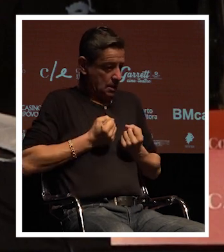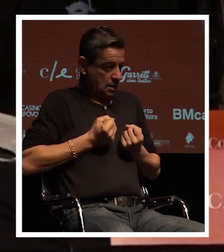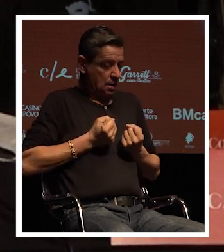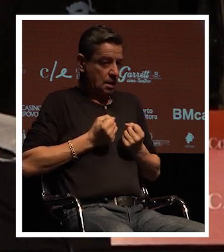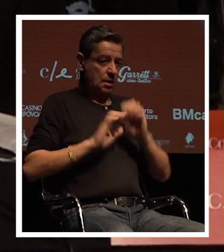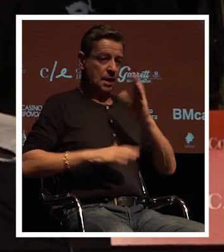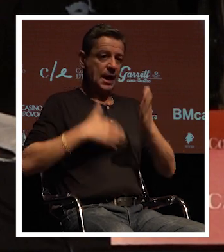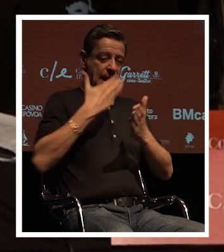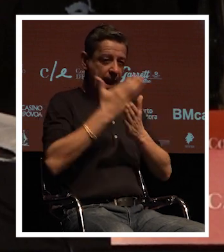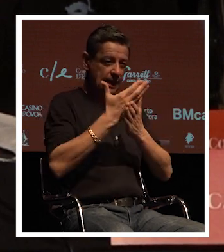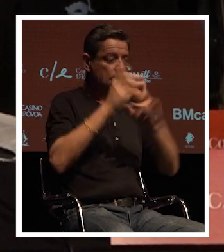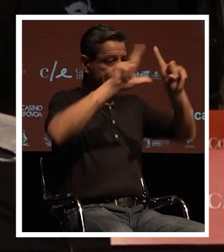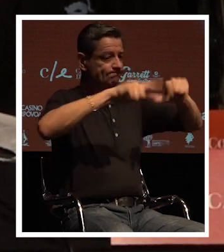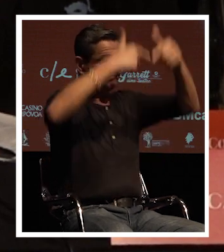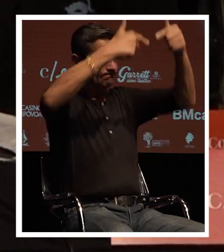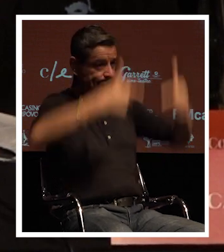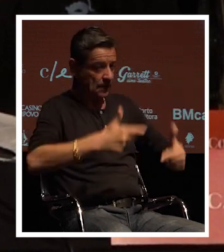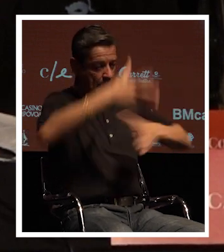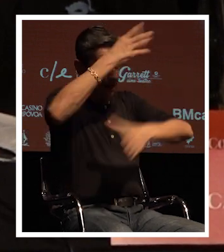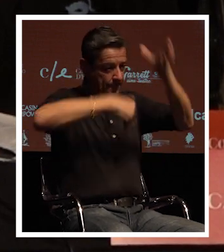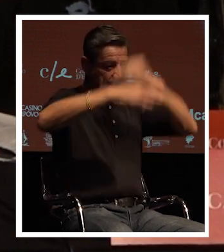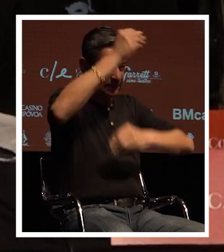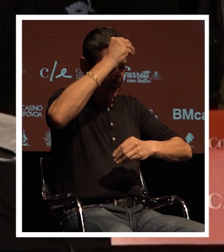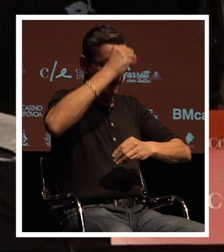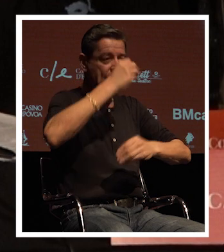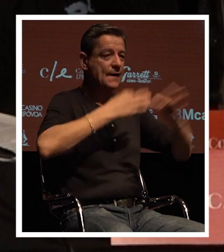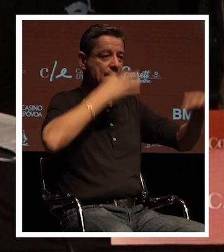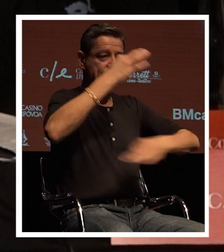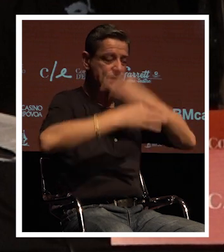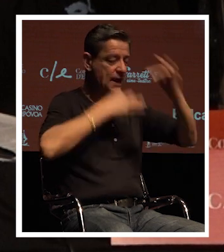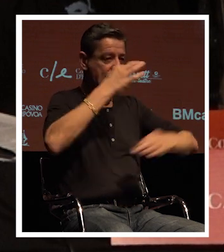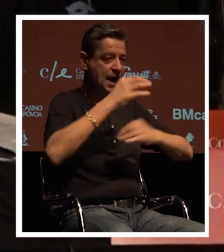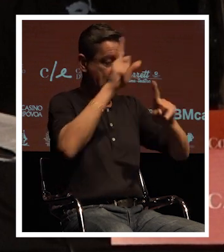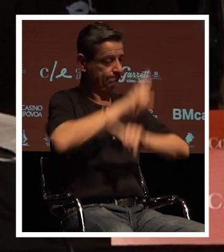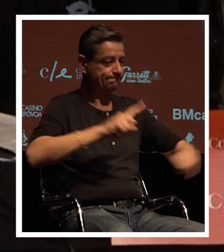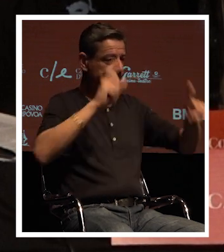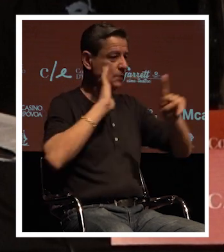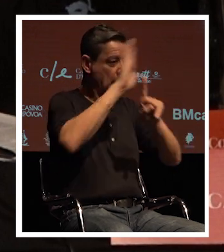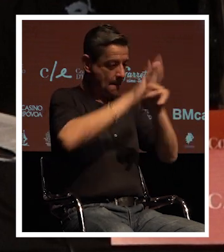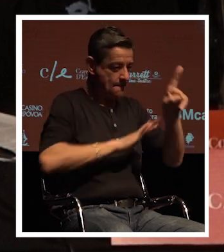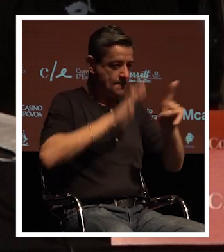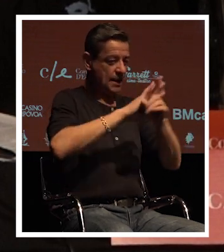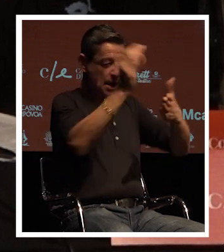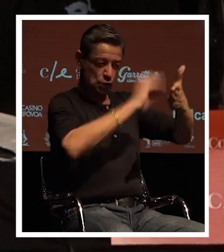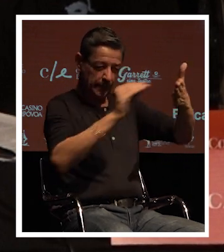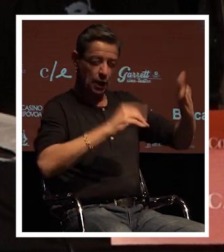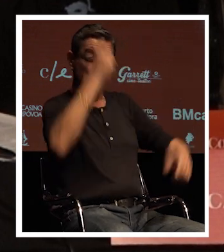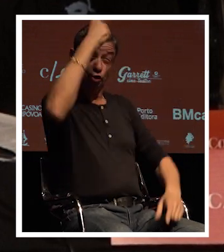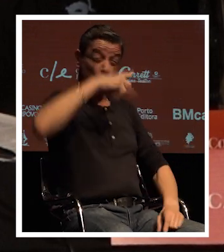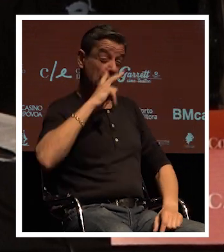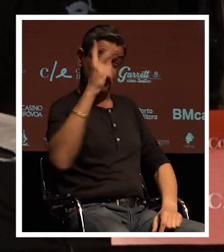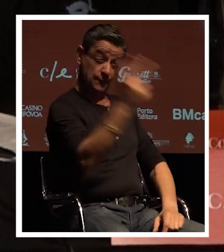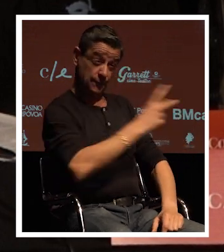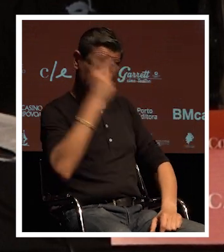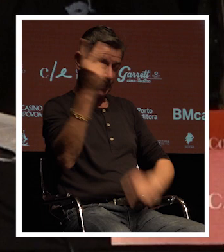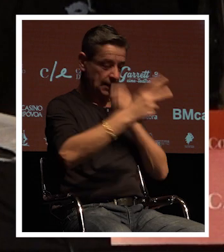fornecidos links de manuais para eu aprender a falar de uma pessoa não binária e não imaginam o que foi escrever a biografia de